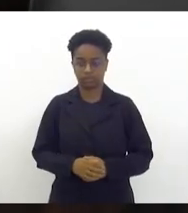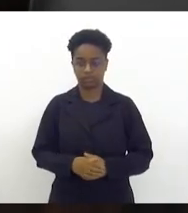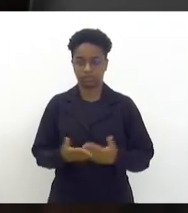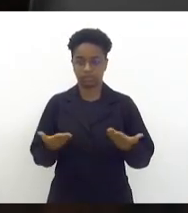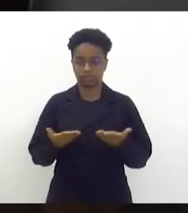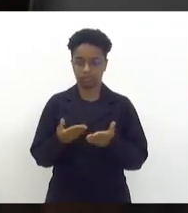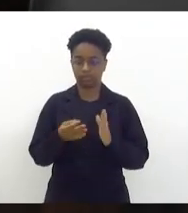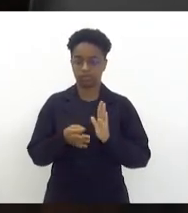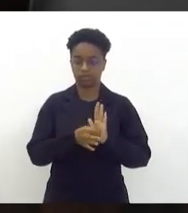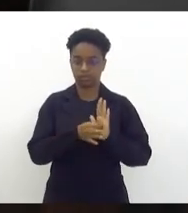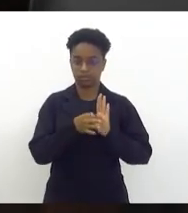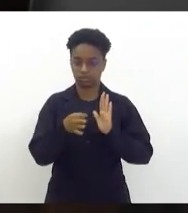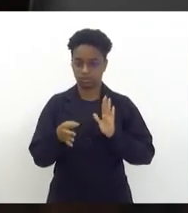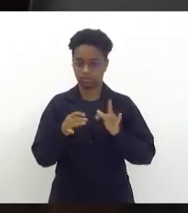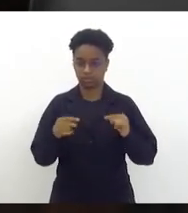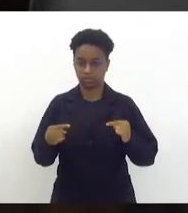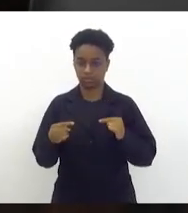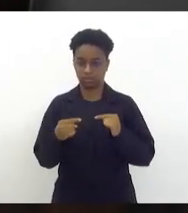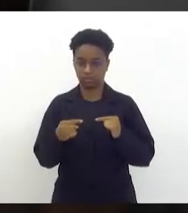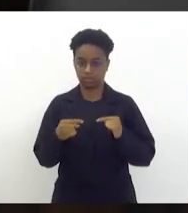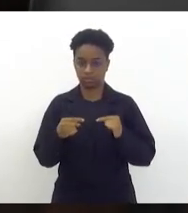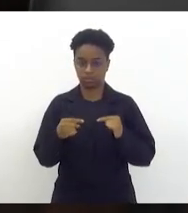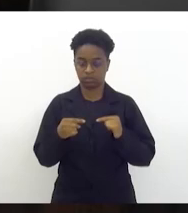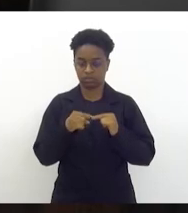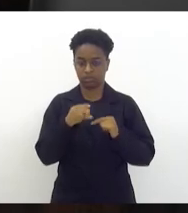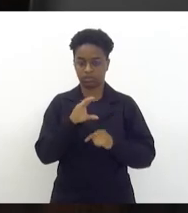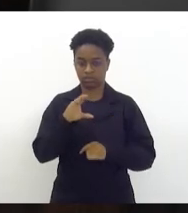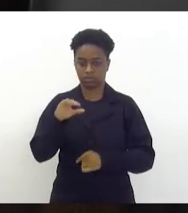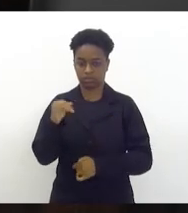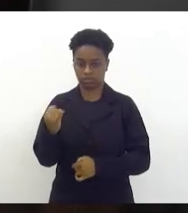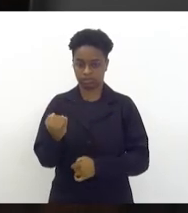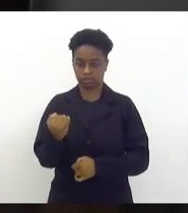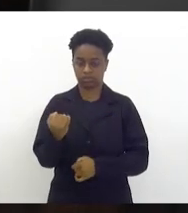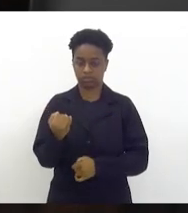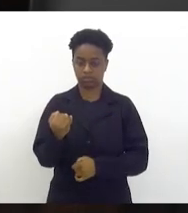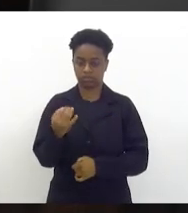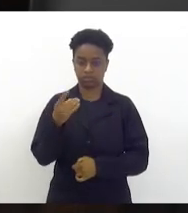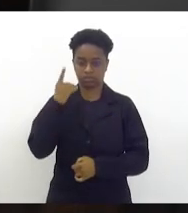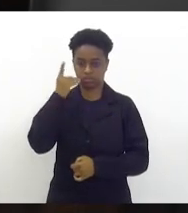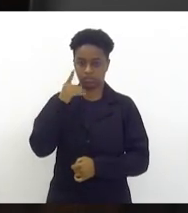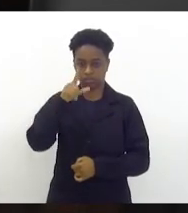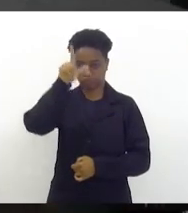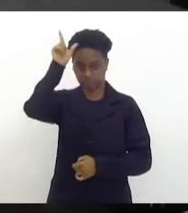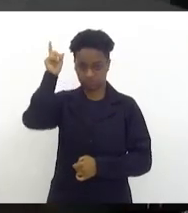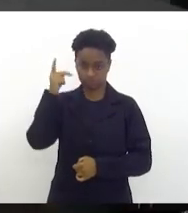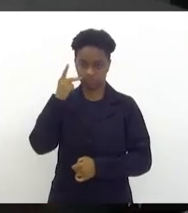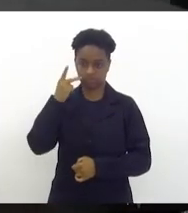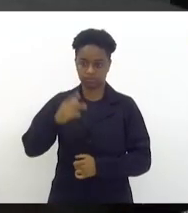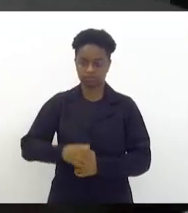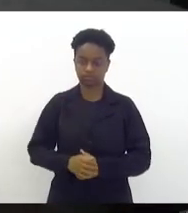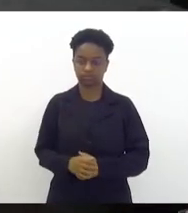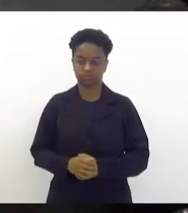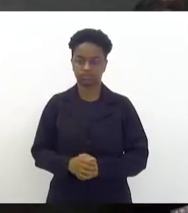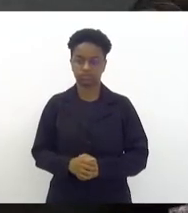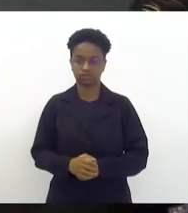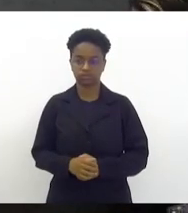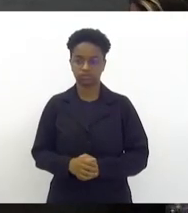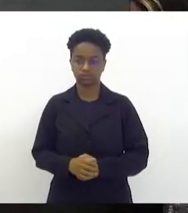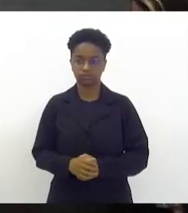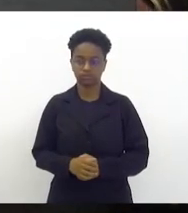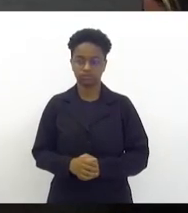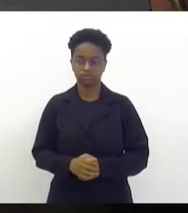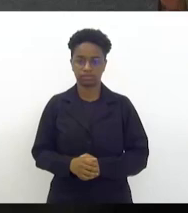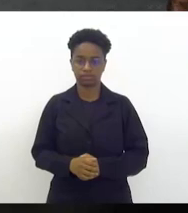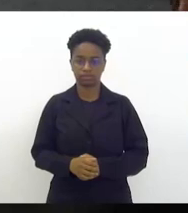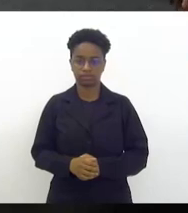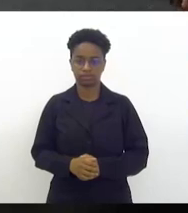Para emitir pela Constituição e Justiça, o nobre deputado Luiz Paulo. Senhor